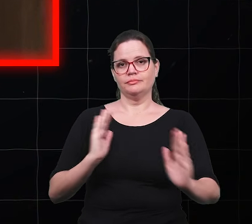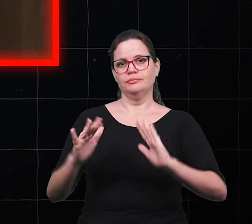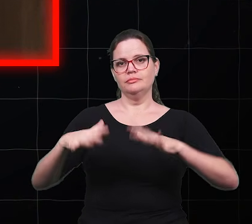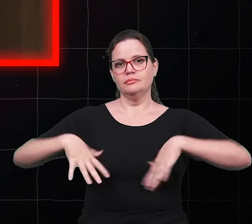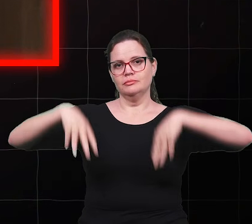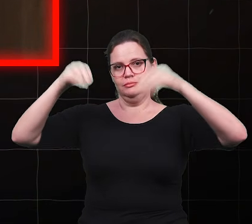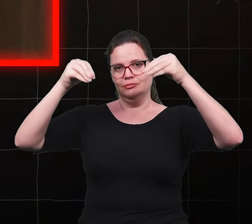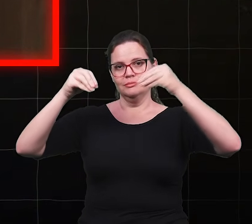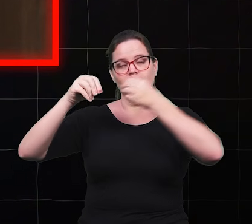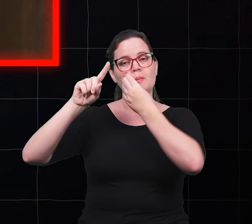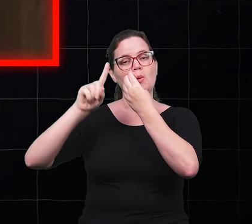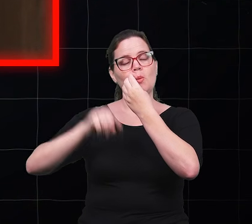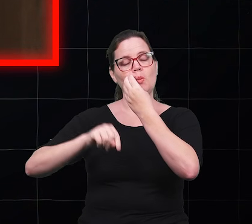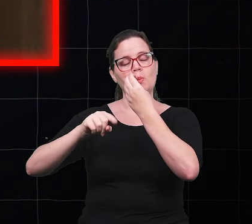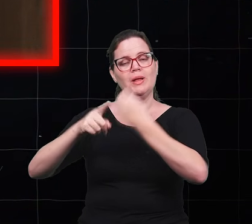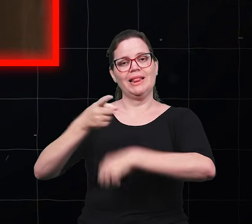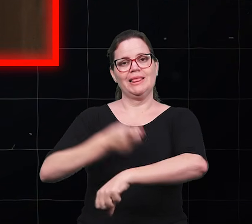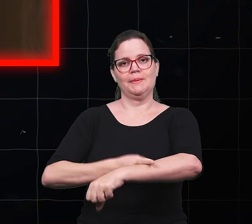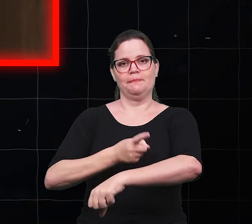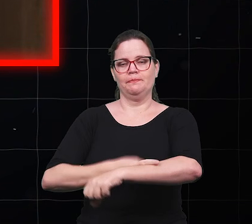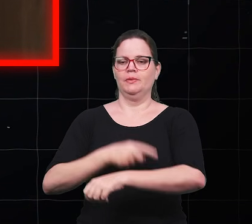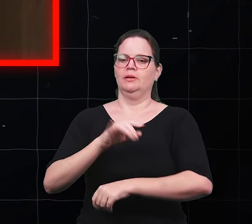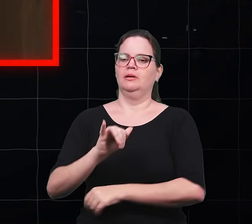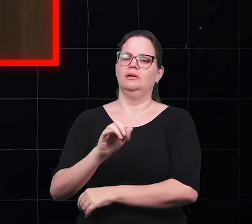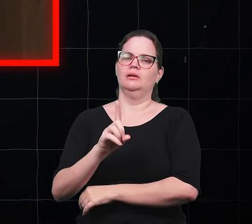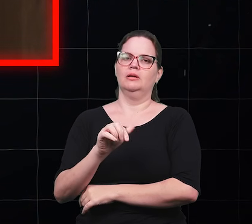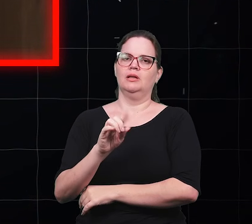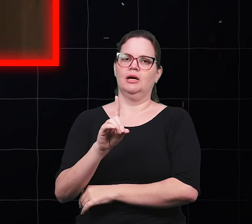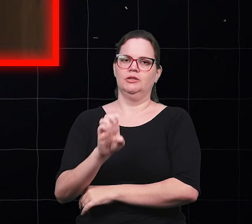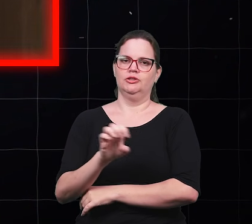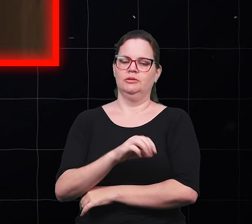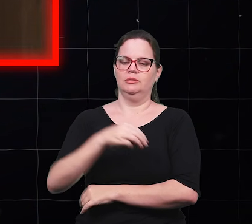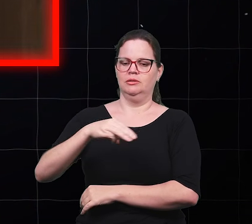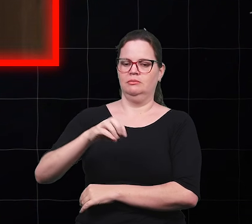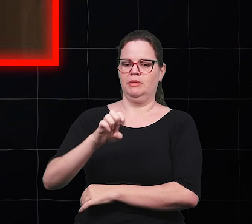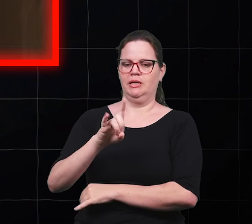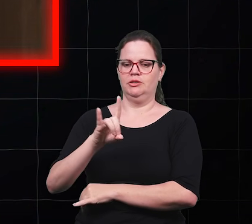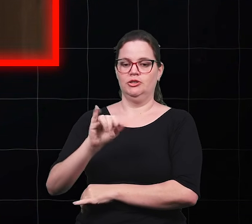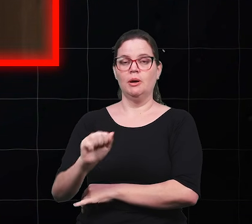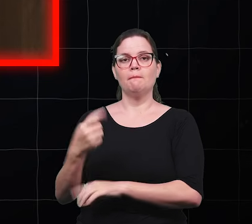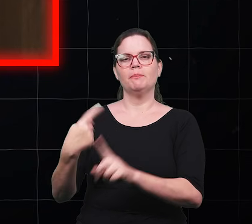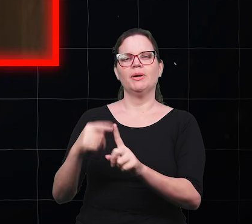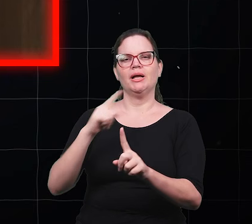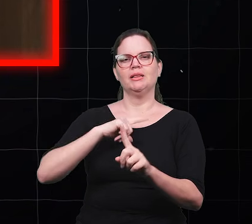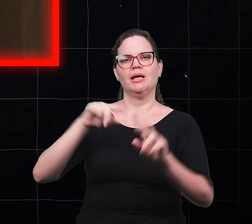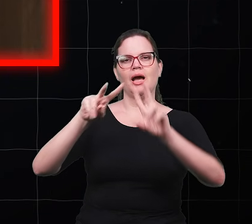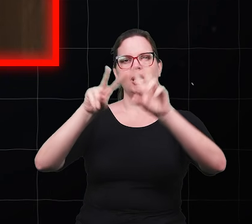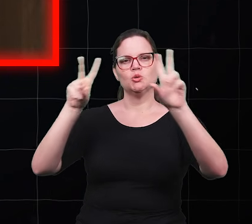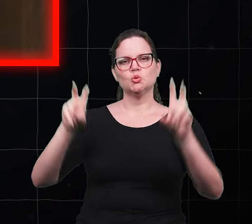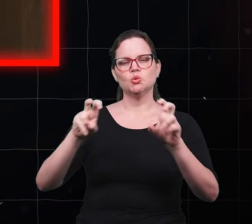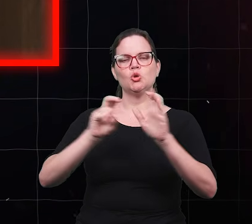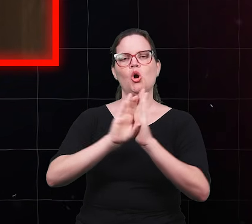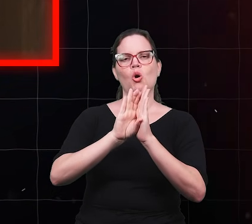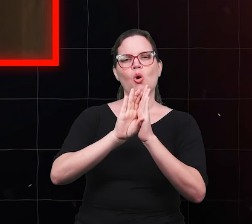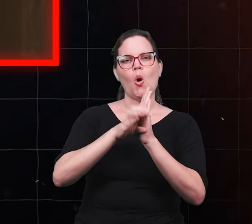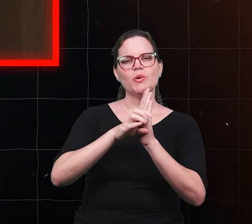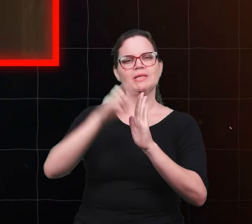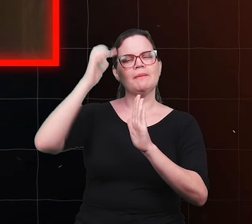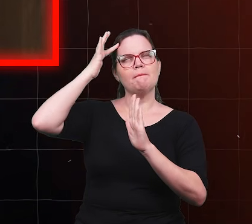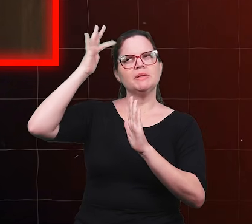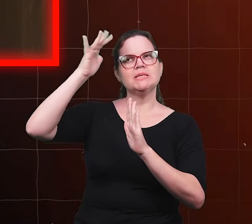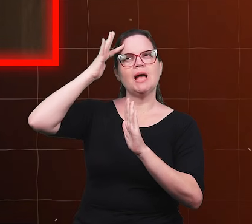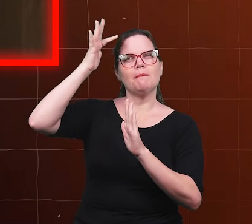Idade Média. Porque há uma série de conceitos de pensamentos muito